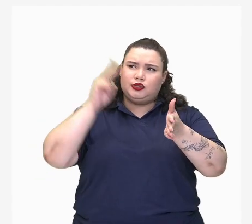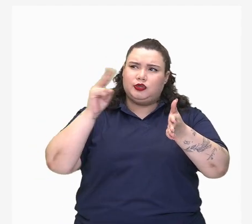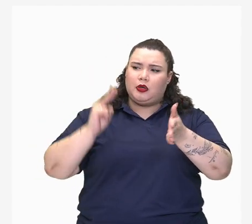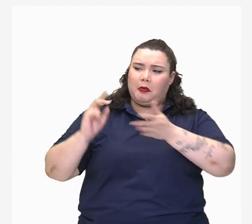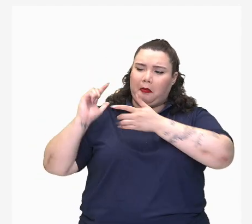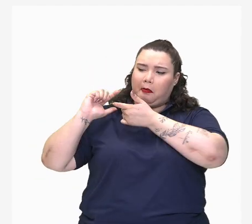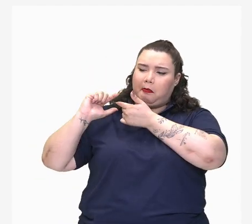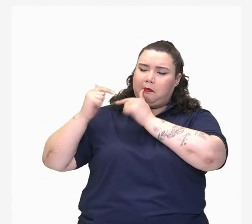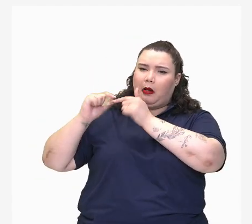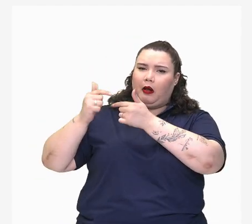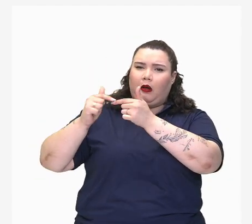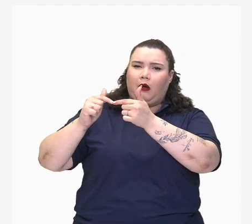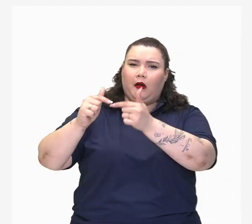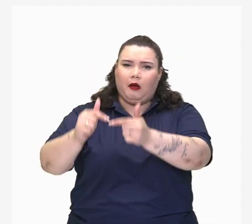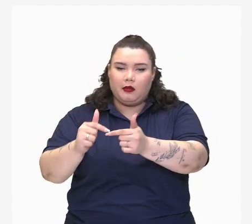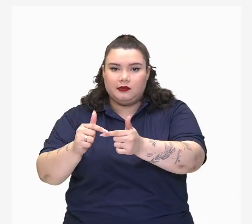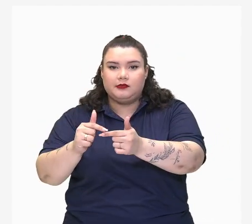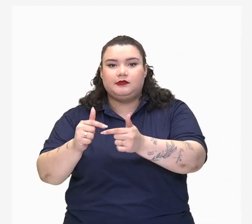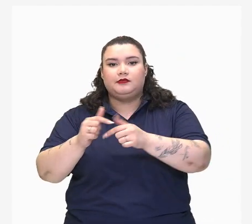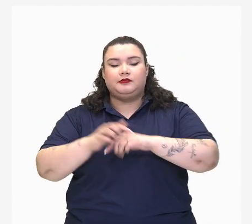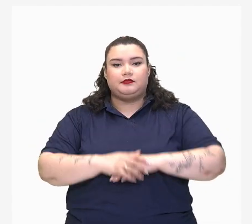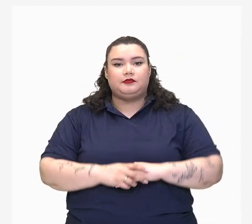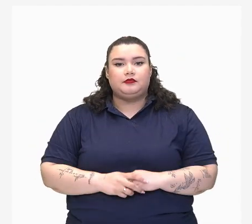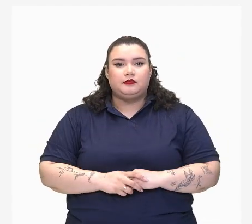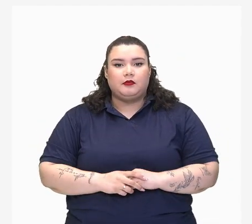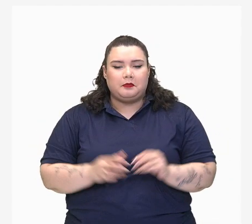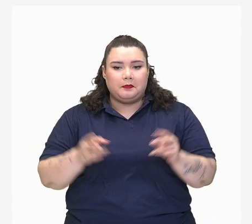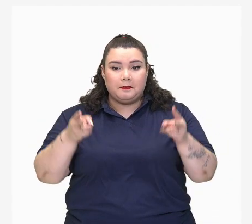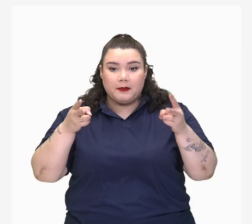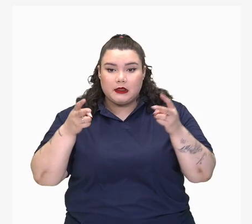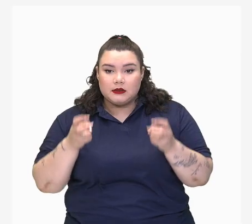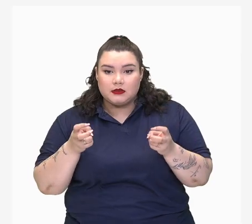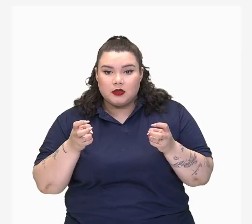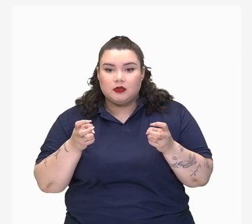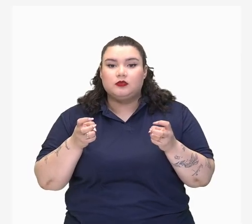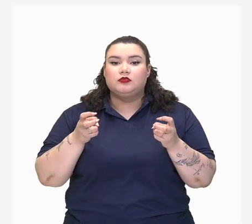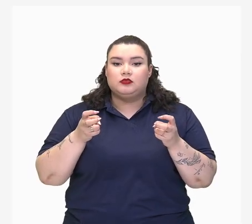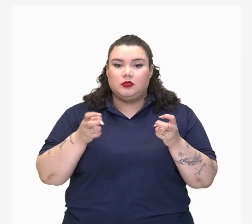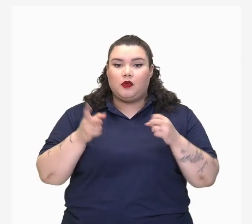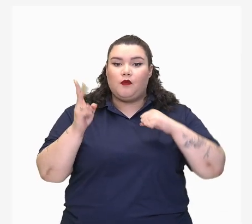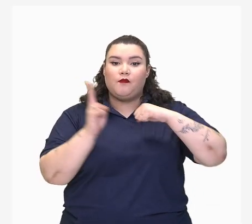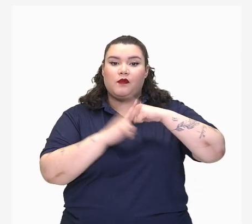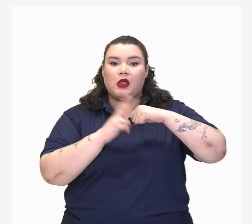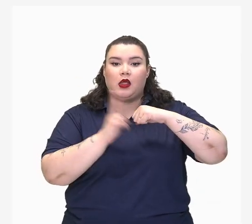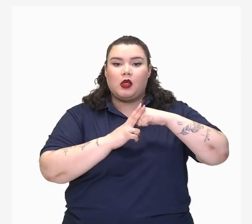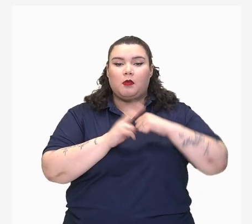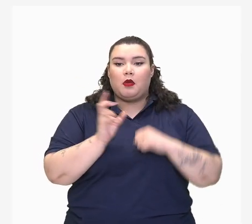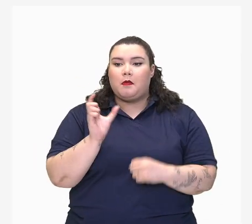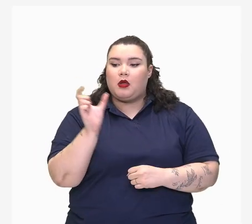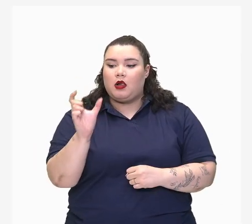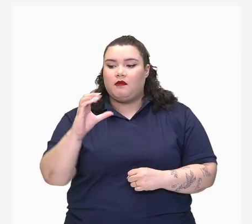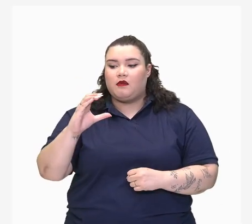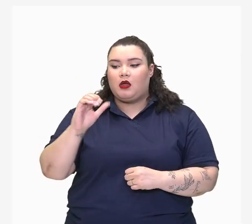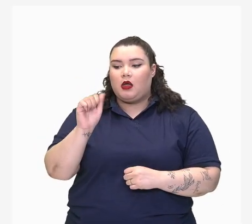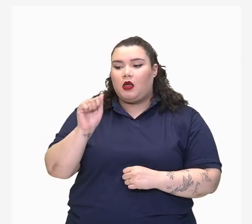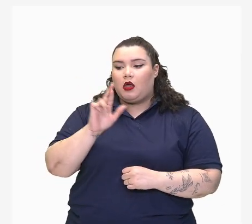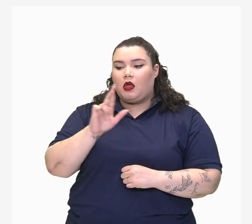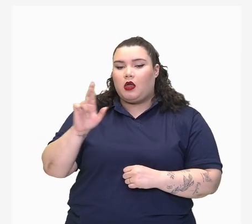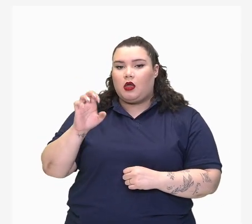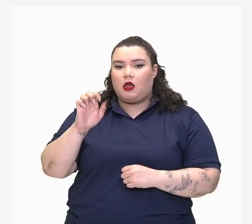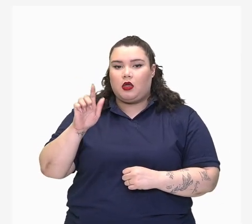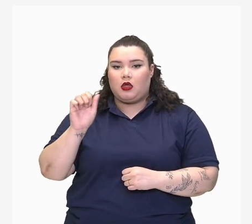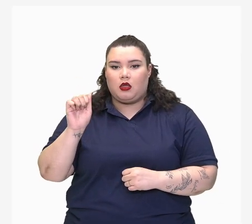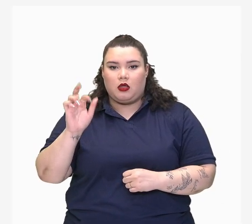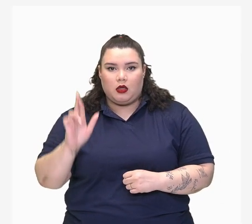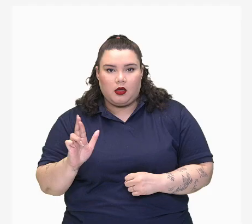de tantas gerações. Observem aí, turma, que tem esse verbo carrega, que é típico